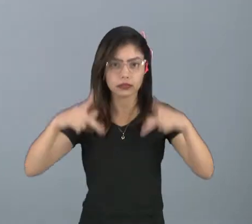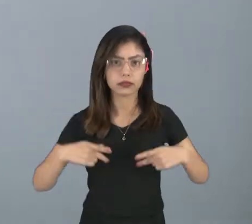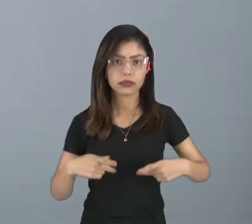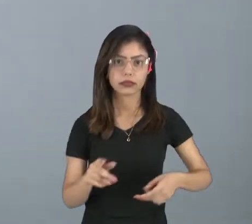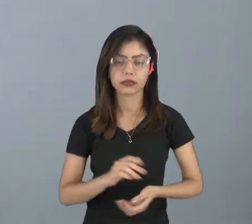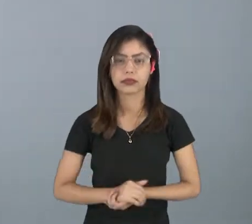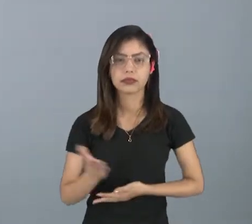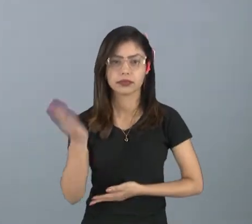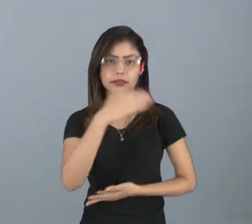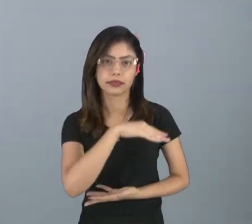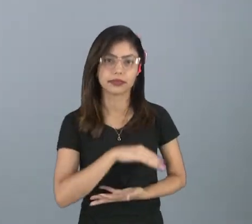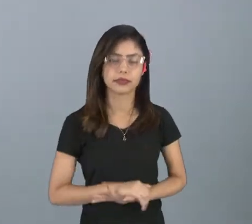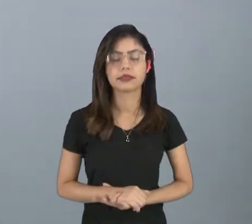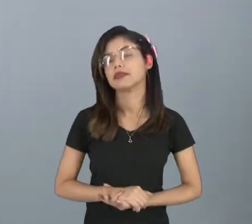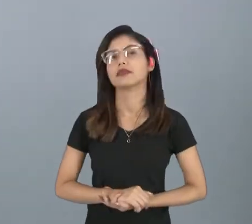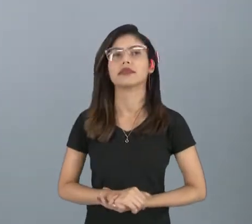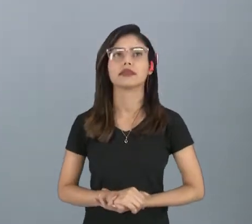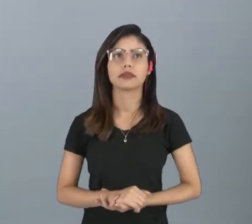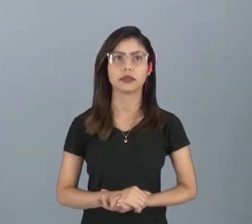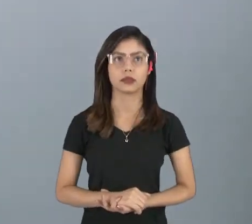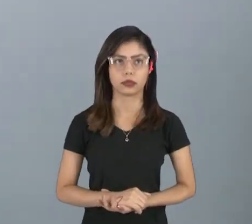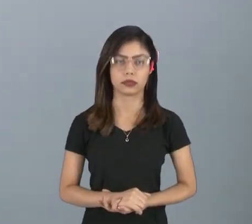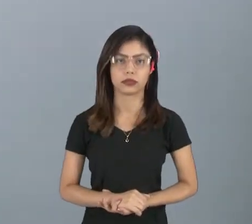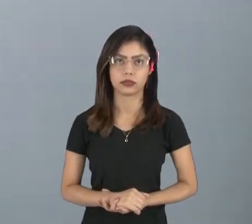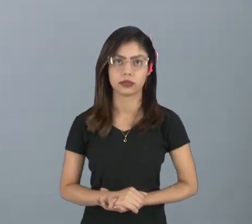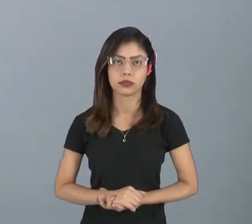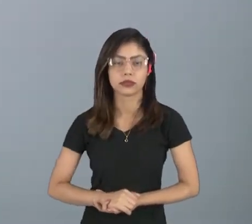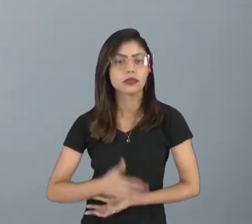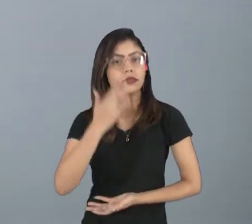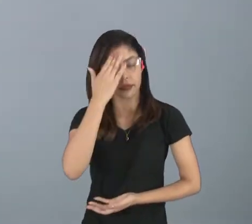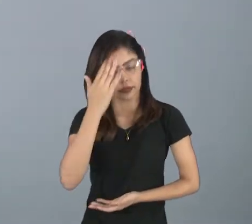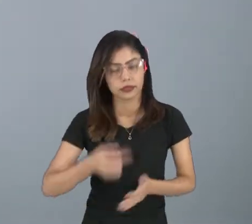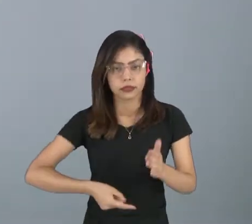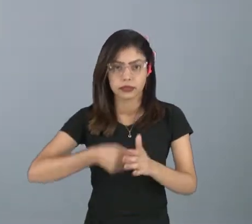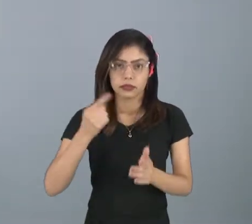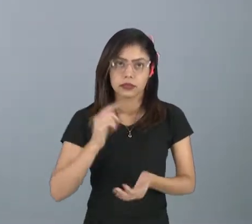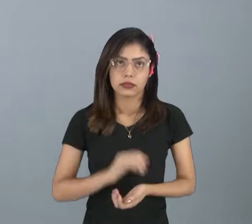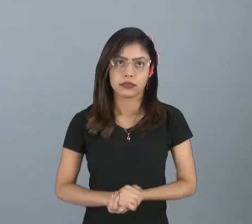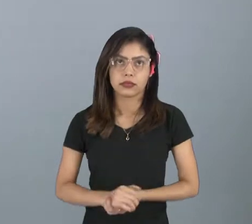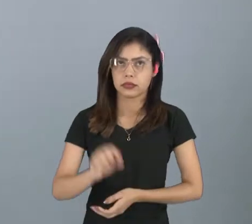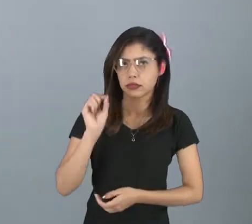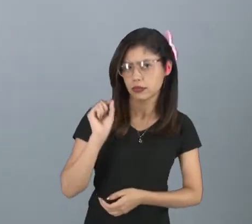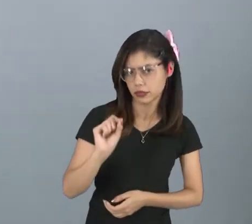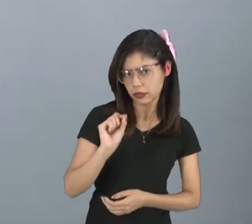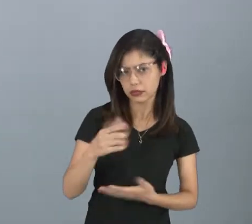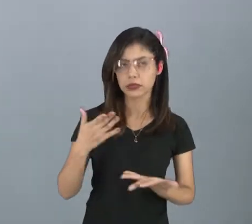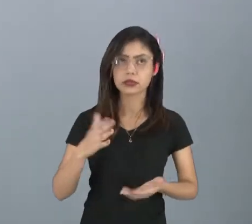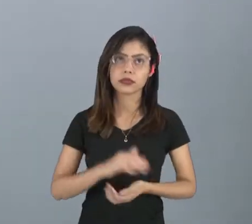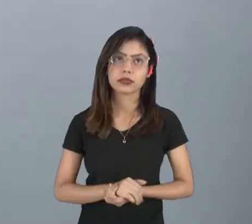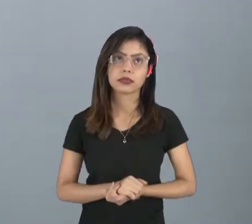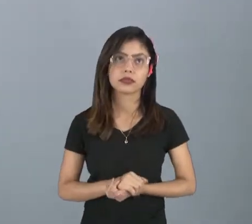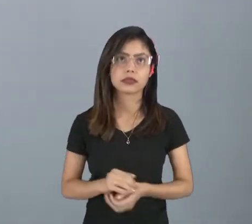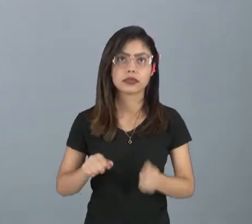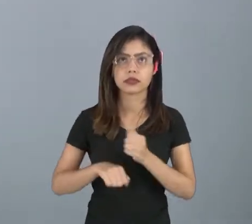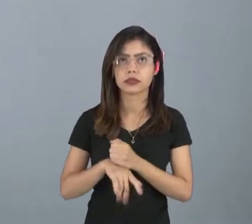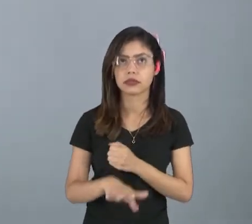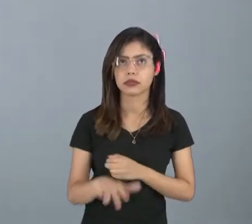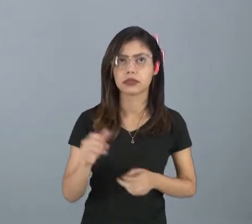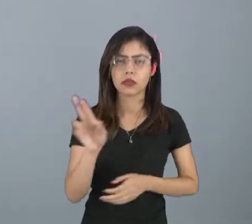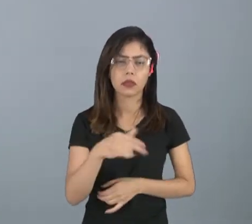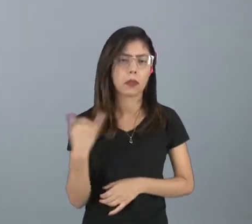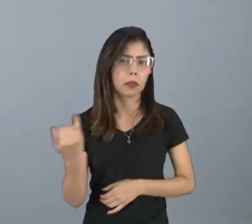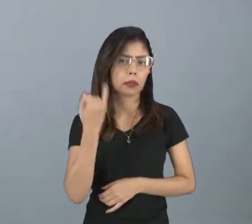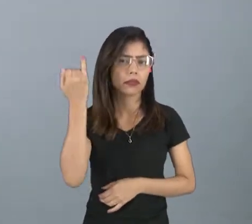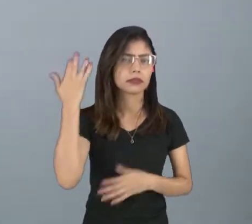humana. Vamos lá? Então, para a gente entender primeiro essa questão do que seria o saneamento básico e qual que é a sua